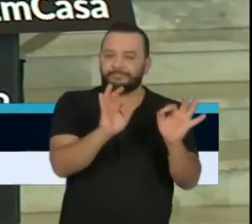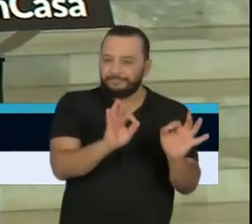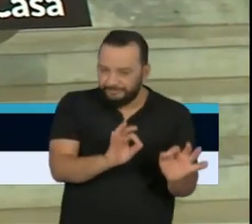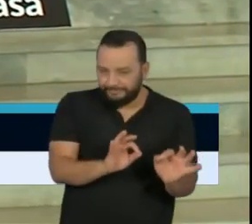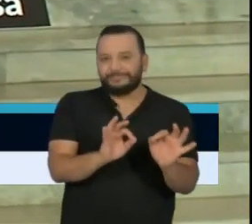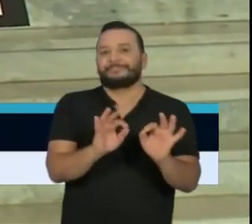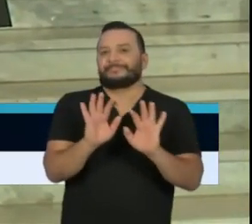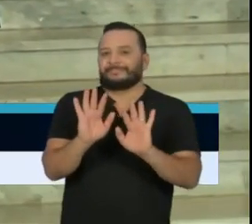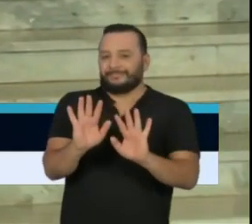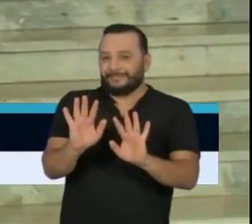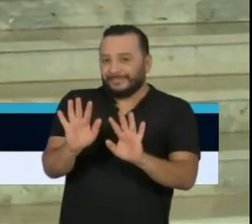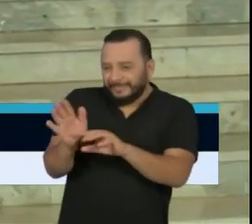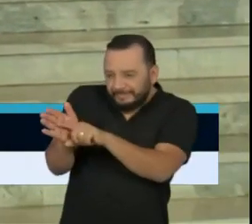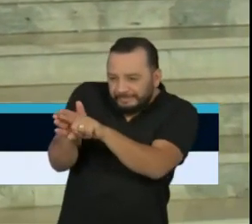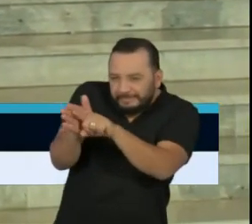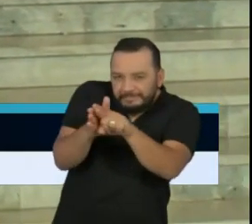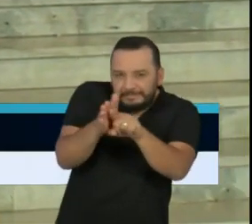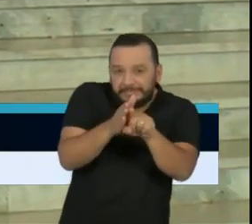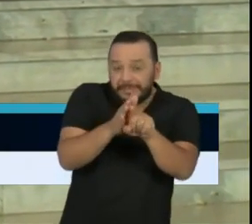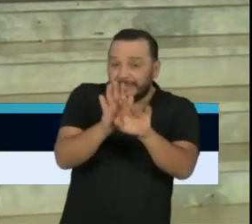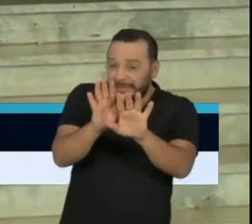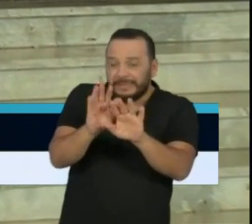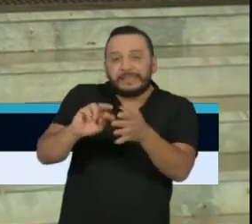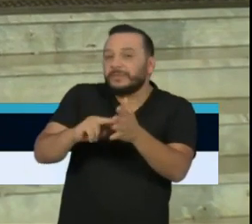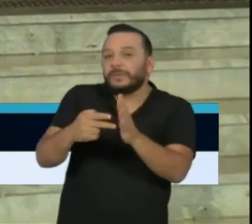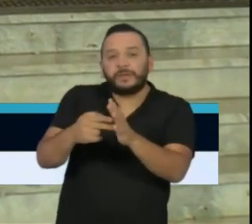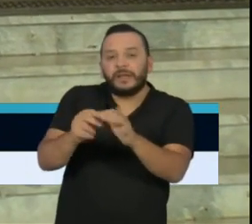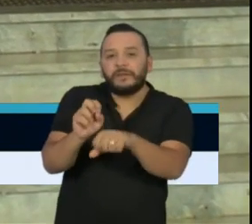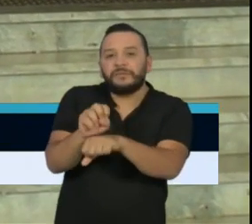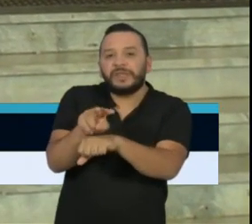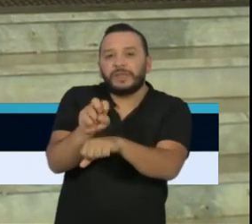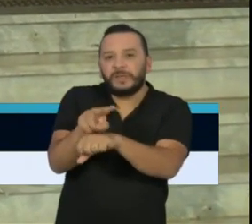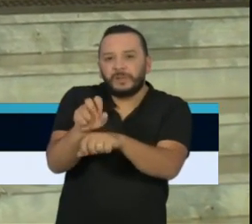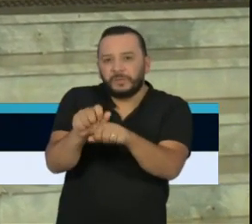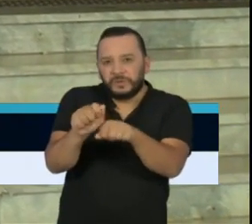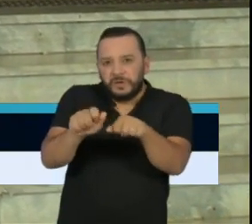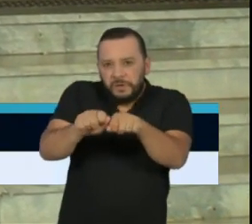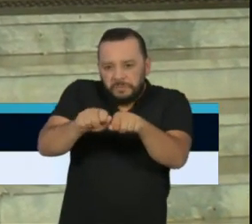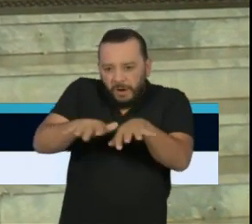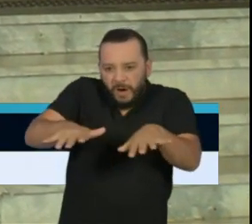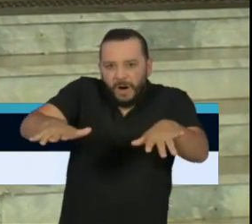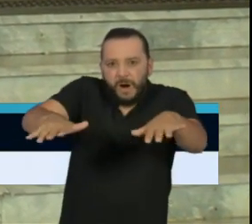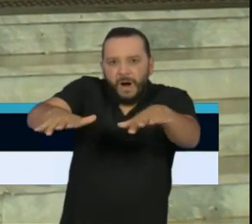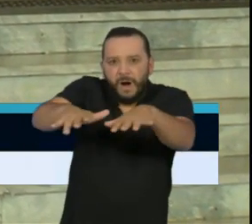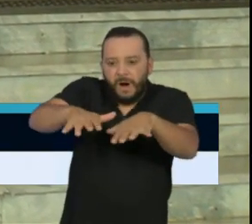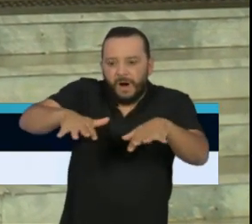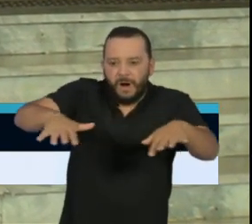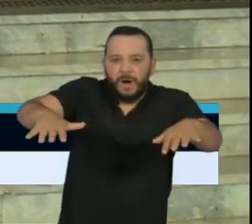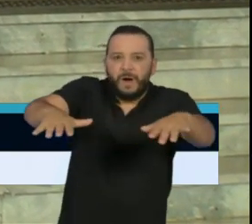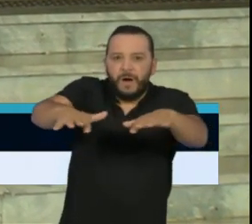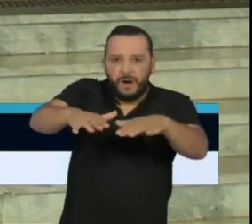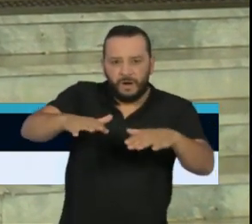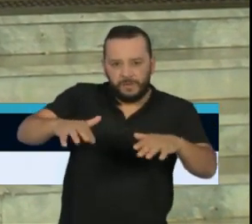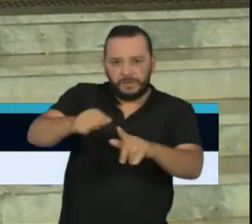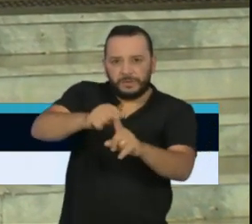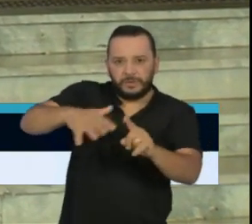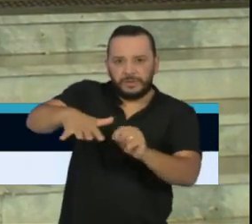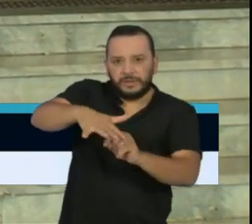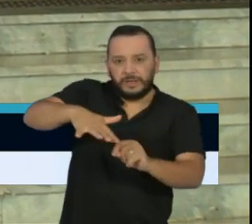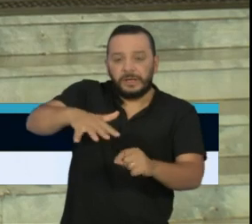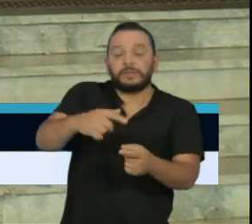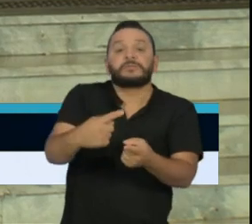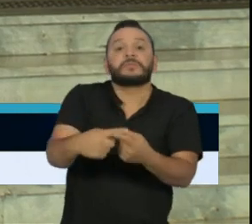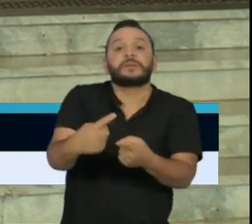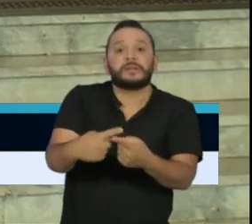há uma interiorização do vírus. Isto vem acontecendo dia a dia, comprovado pelo aumento